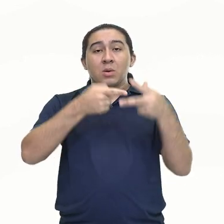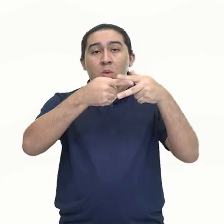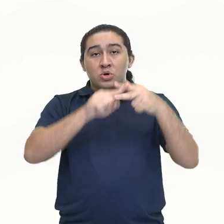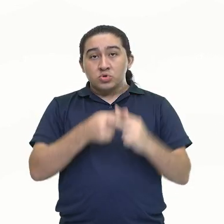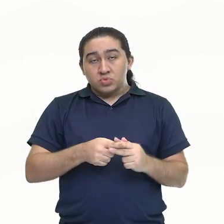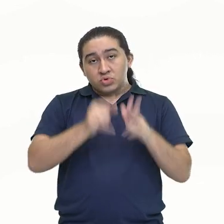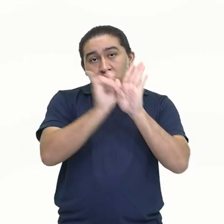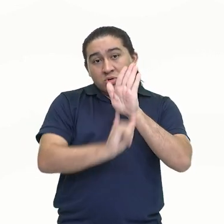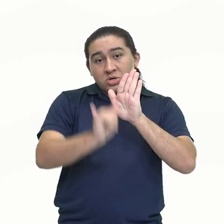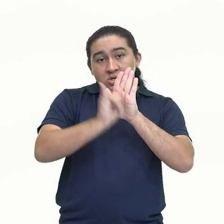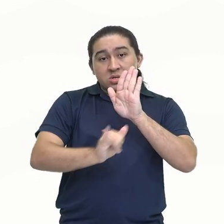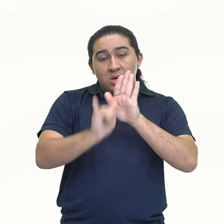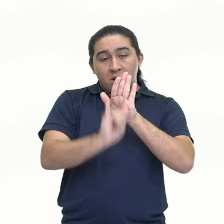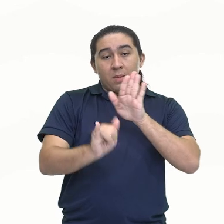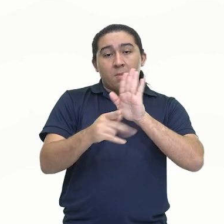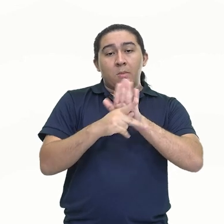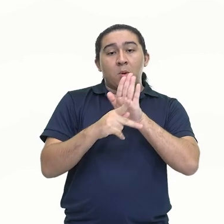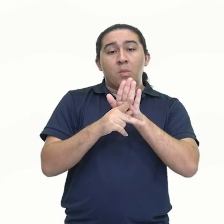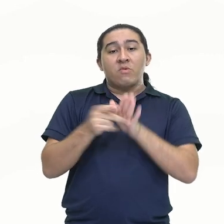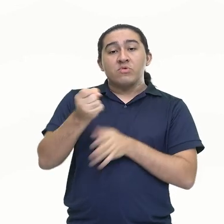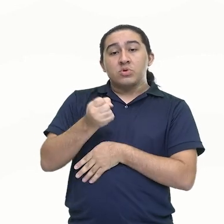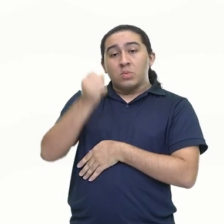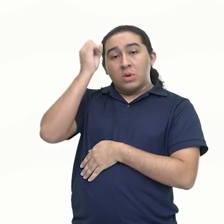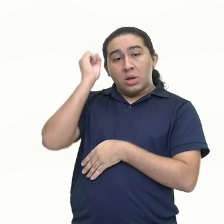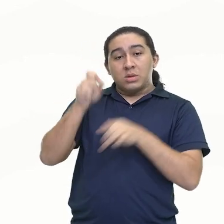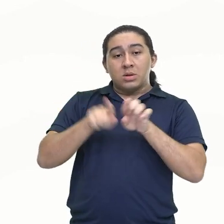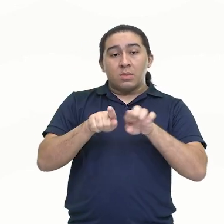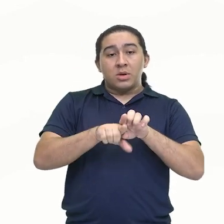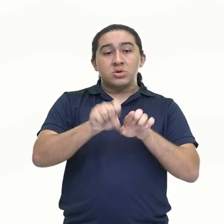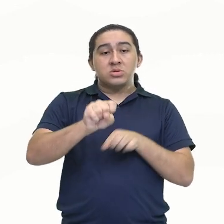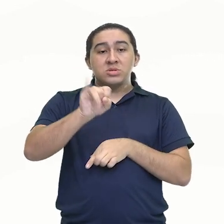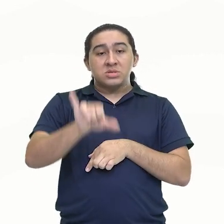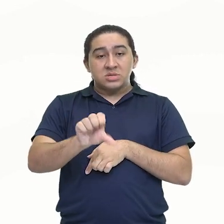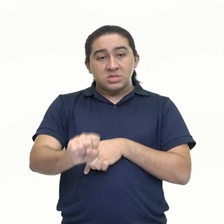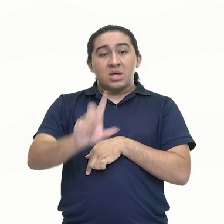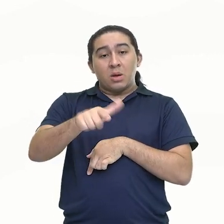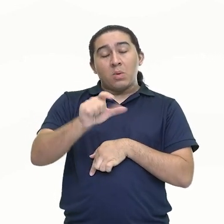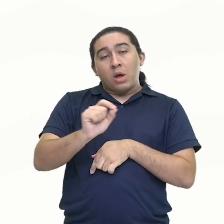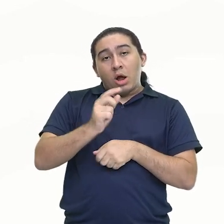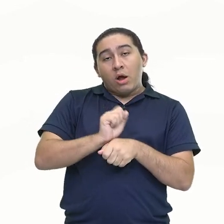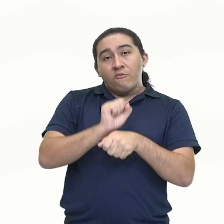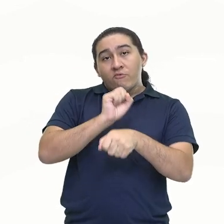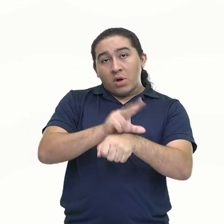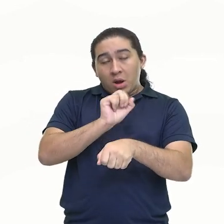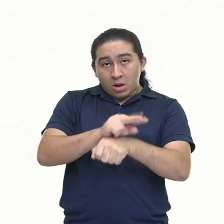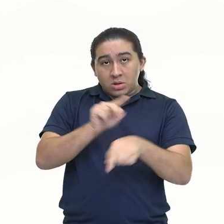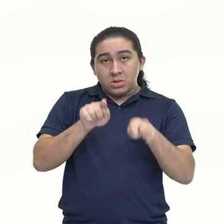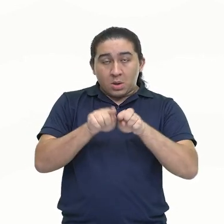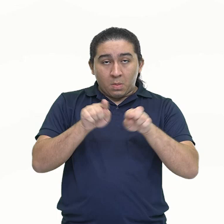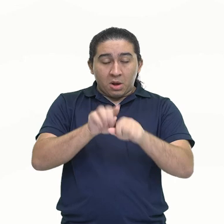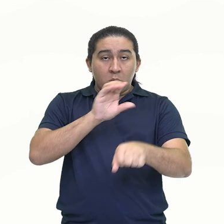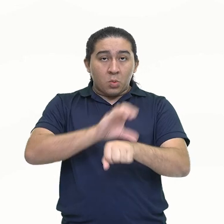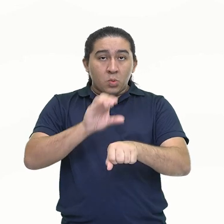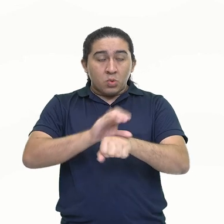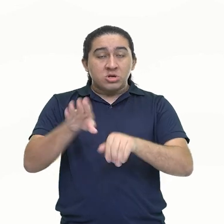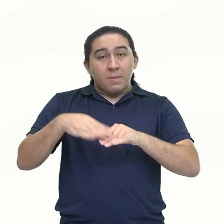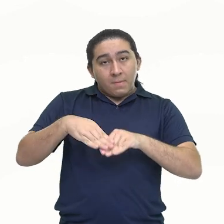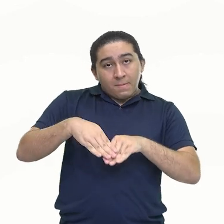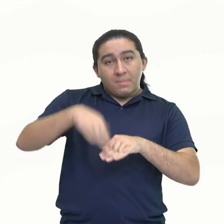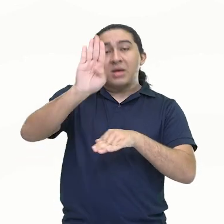vestibular e sistema de ingresso seriado, SIS, com um aumento no número de cursos e vagas para o